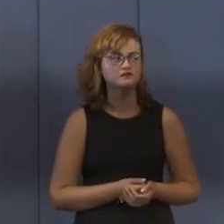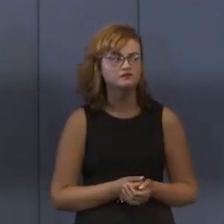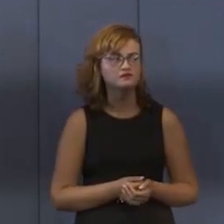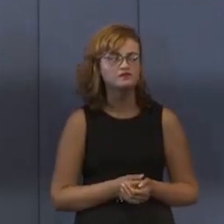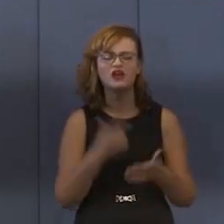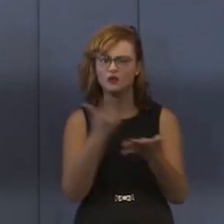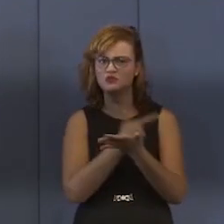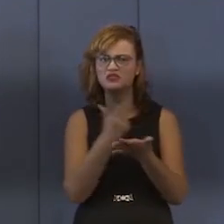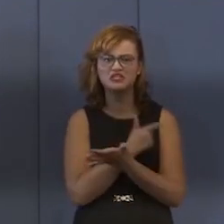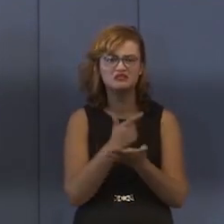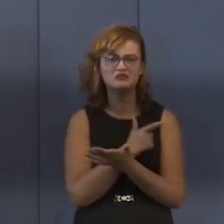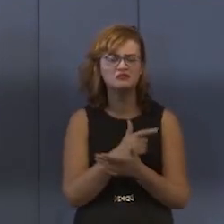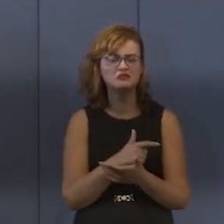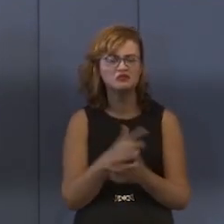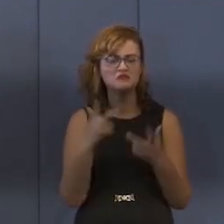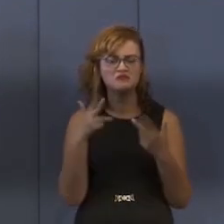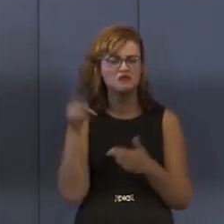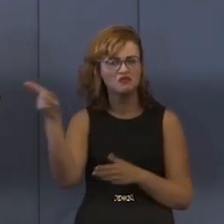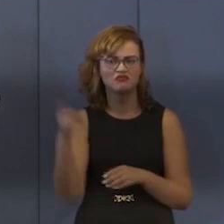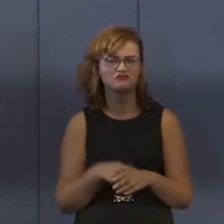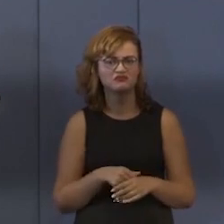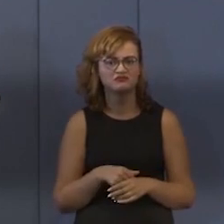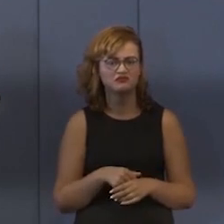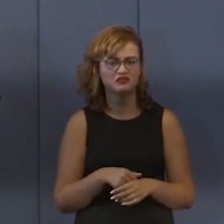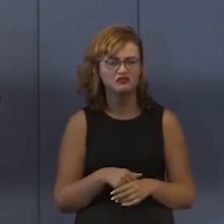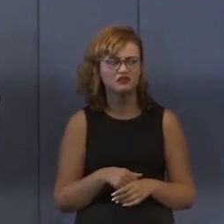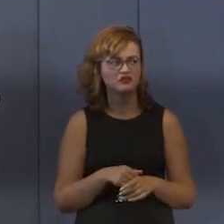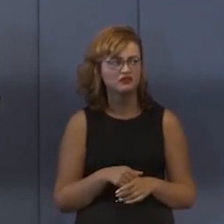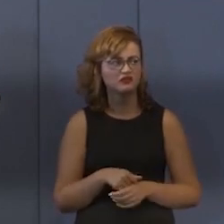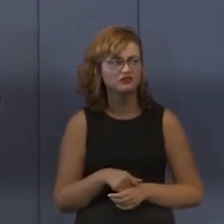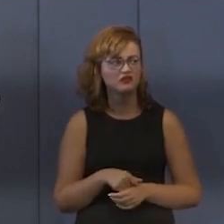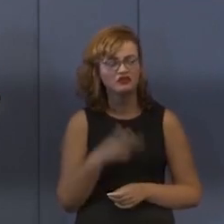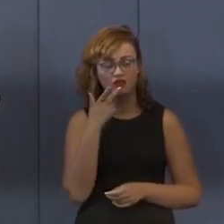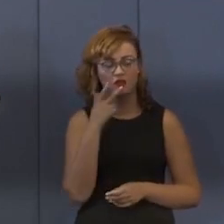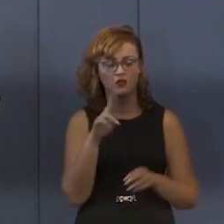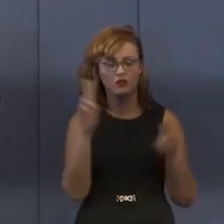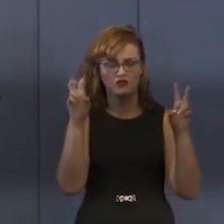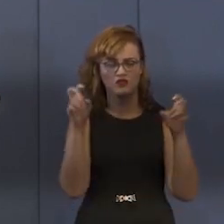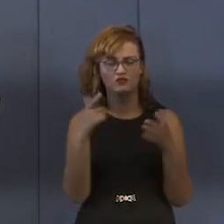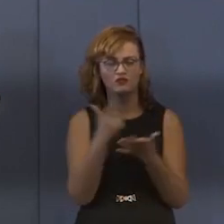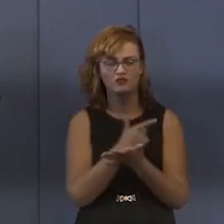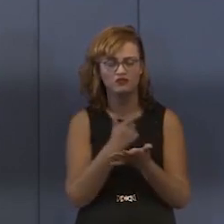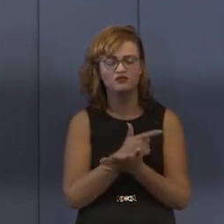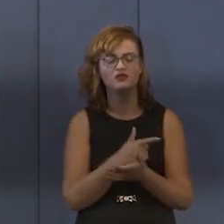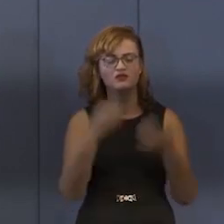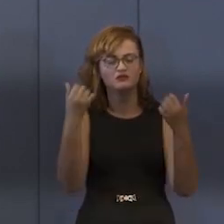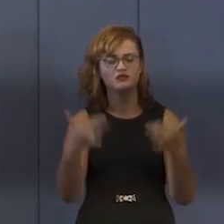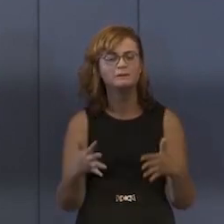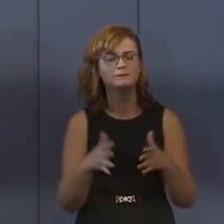tão cativante quanto esse, A Virtude do Nacionalismo, chamado The Philosophy of Hebrew Scriptures, em que